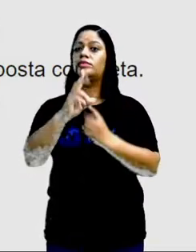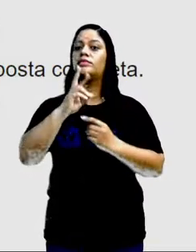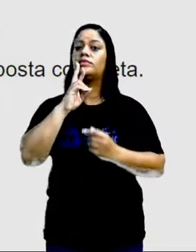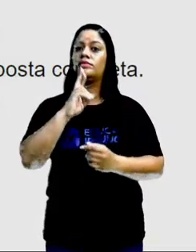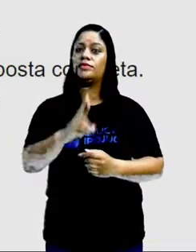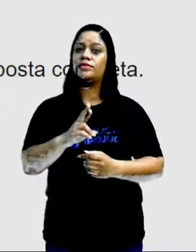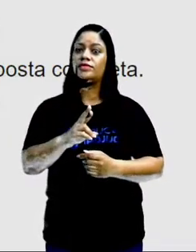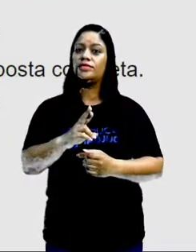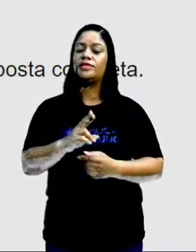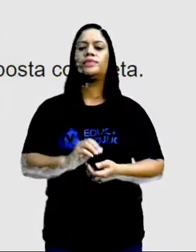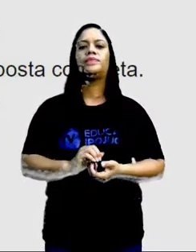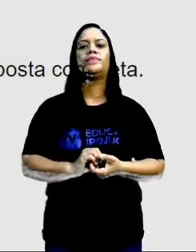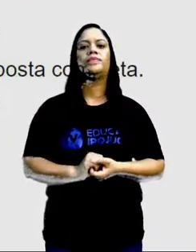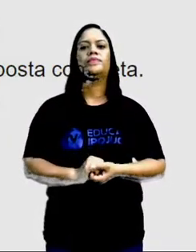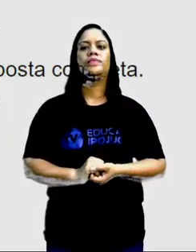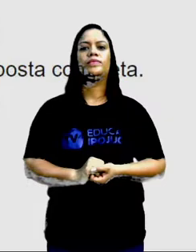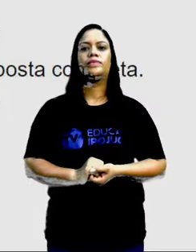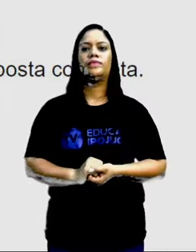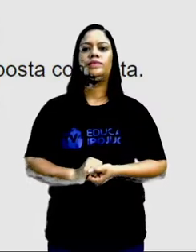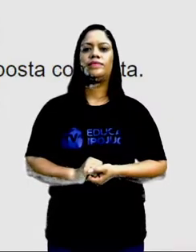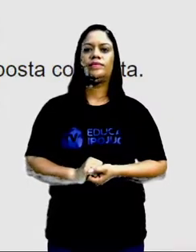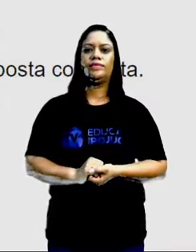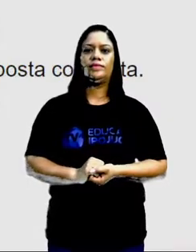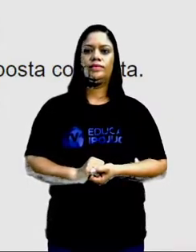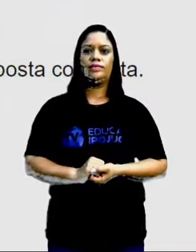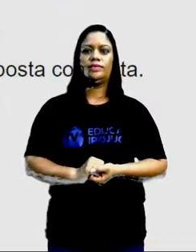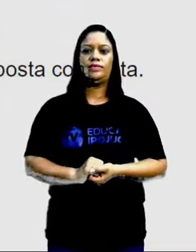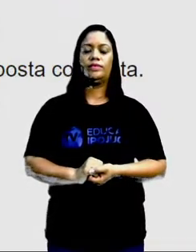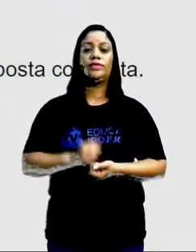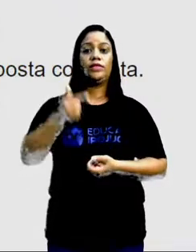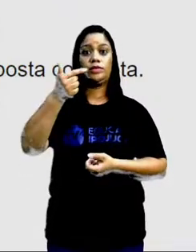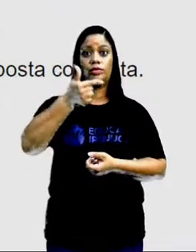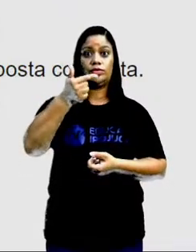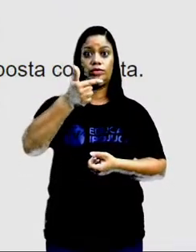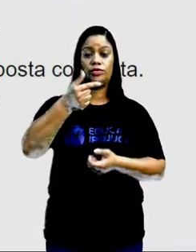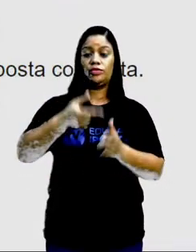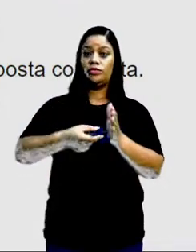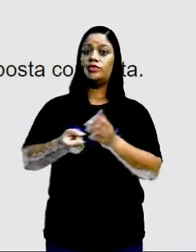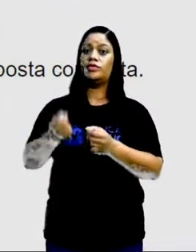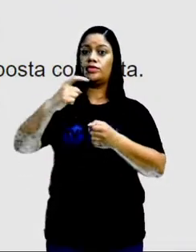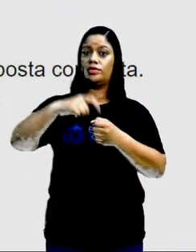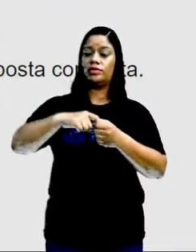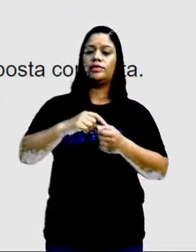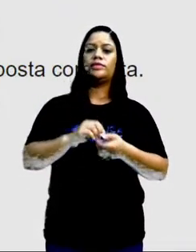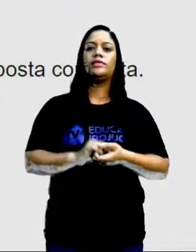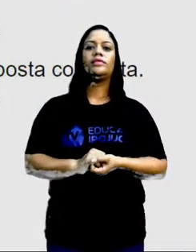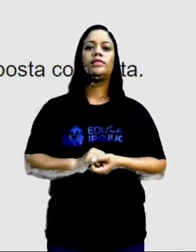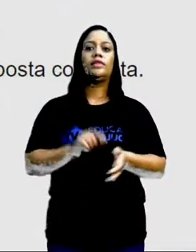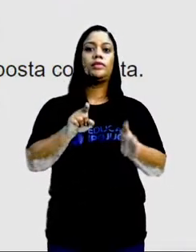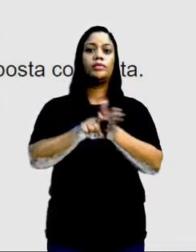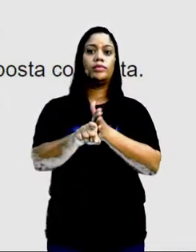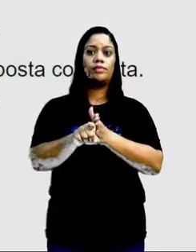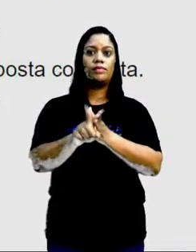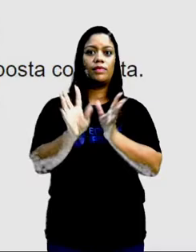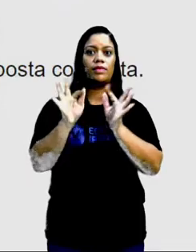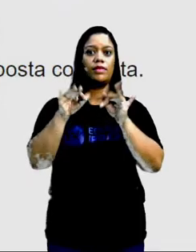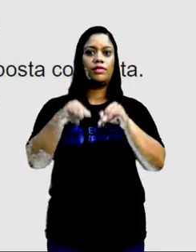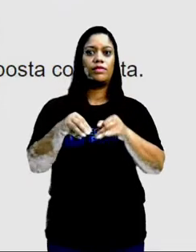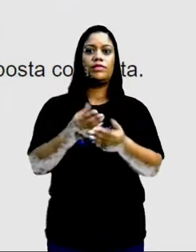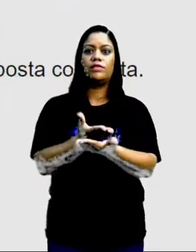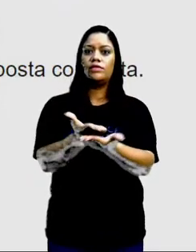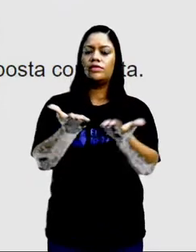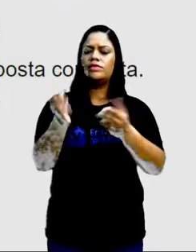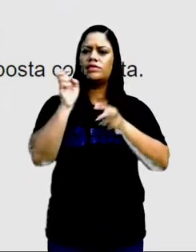parte, lá, voltando aqui para o 2, que é a pergunta final, é onde você